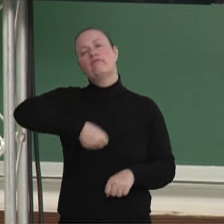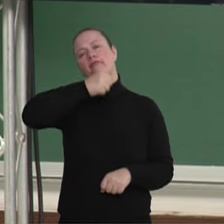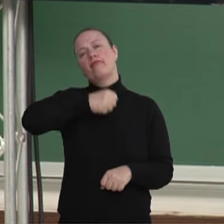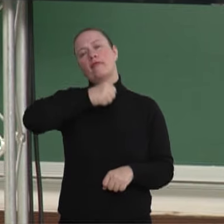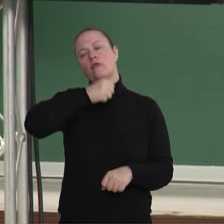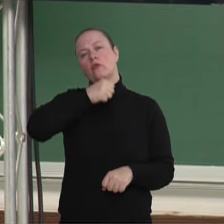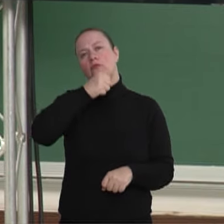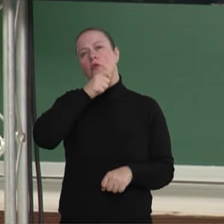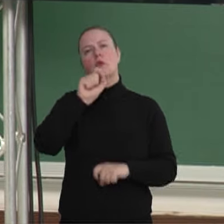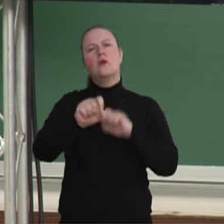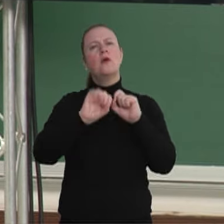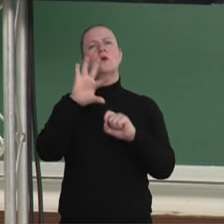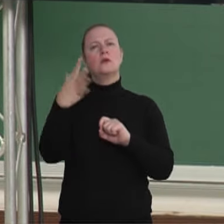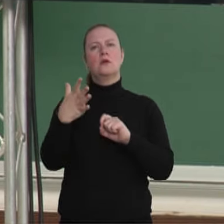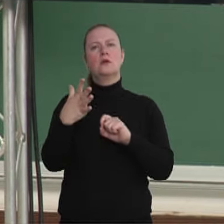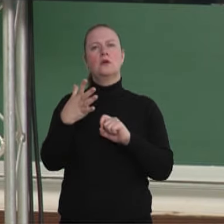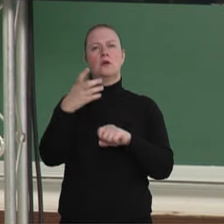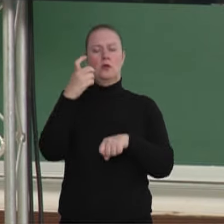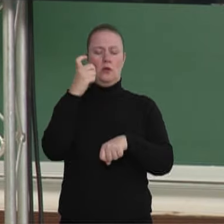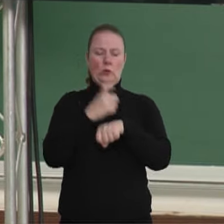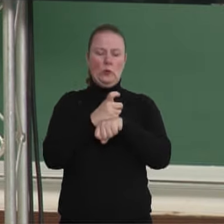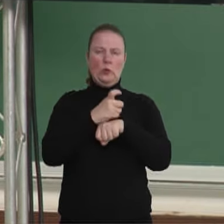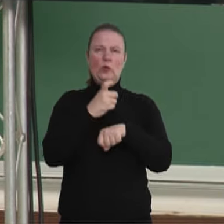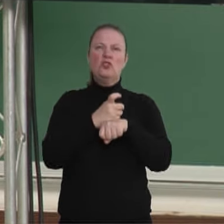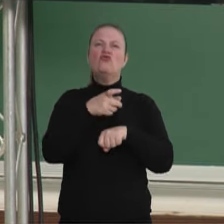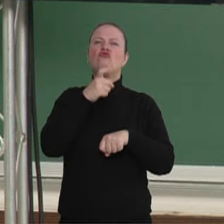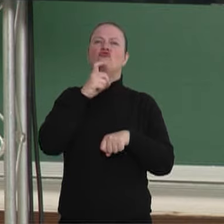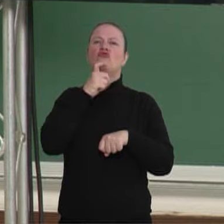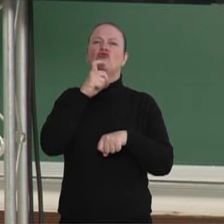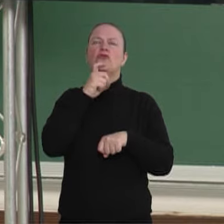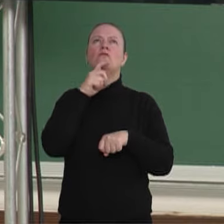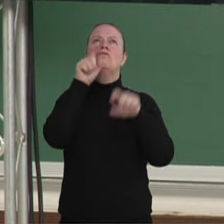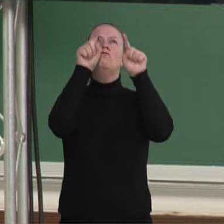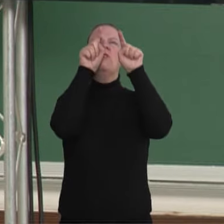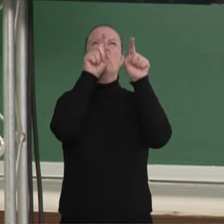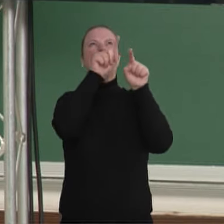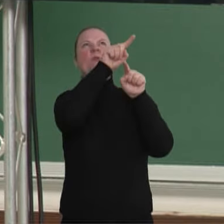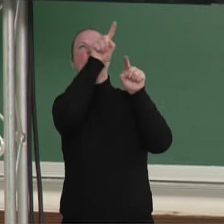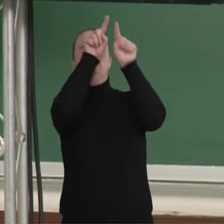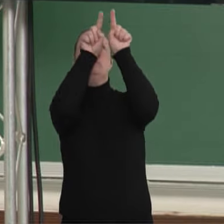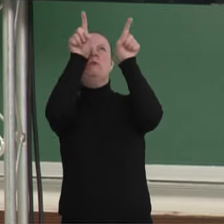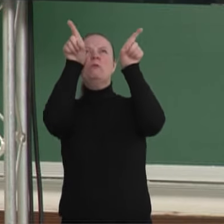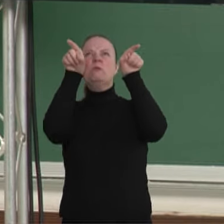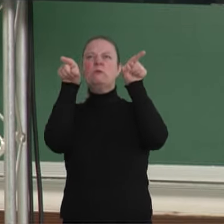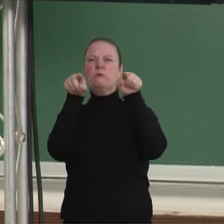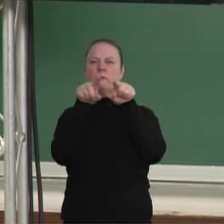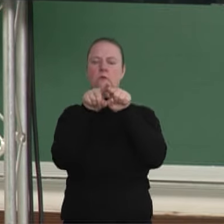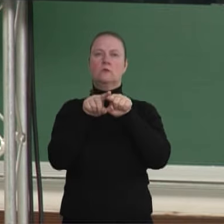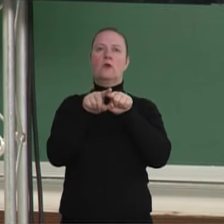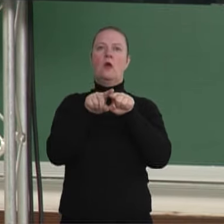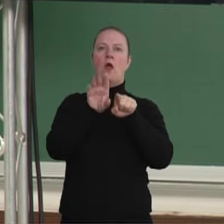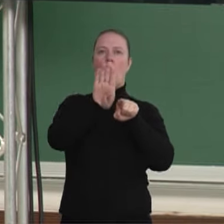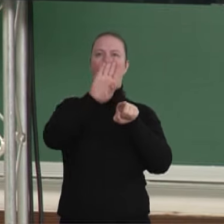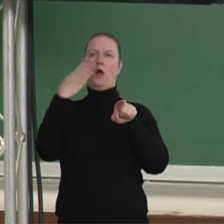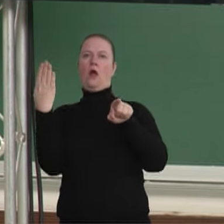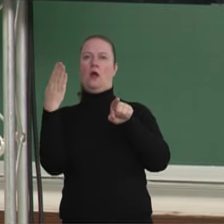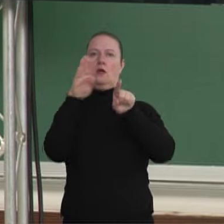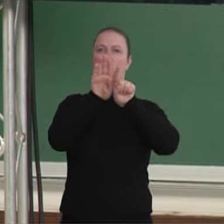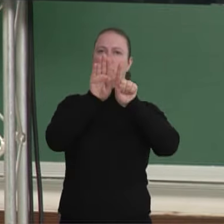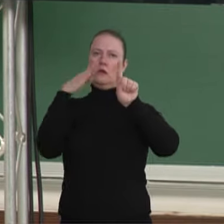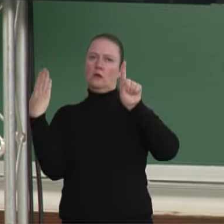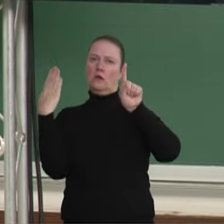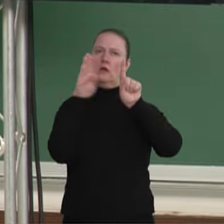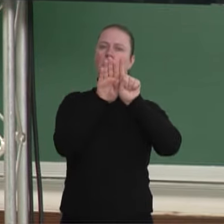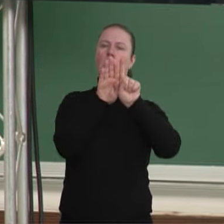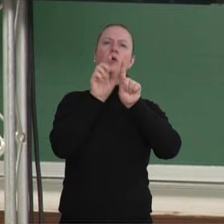de gelo no congelador. Mas isso acontece por quê? A cada movimentação que você faz da porta, abrindo e fechando a mesma,